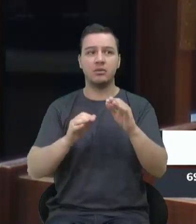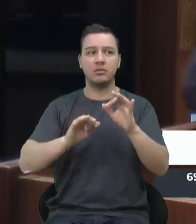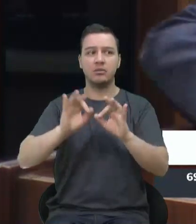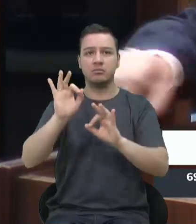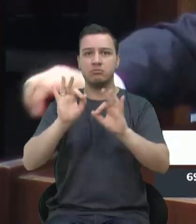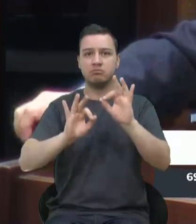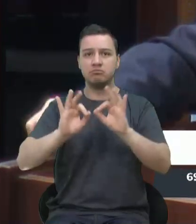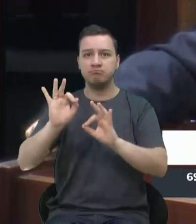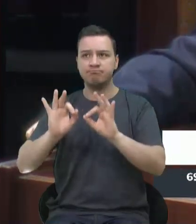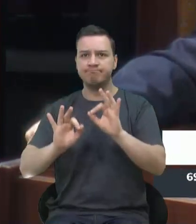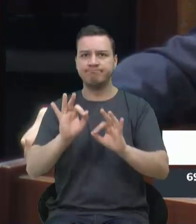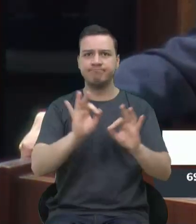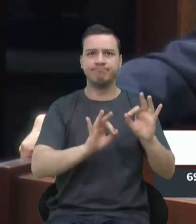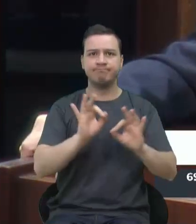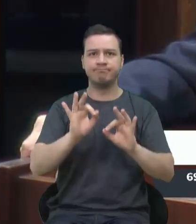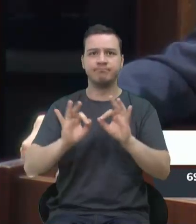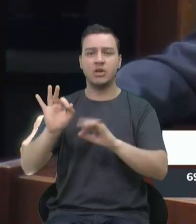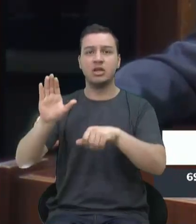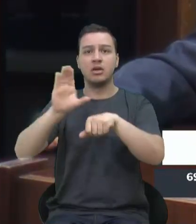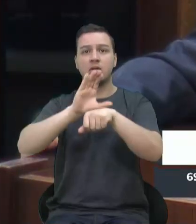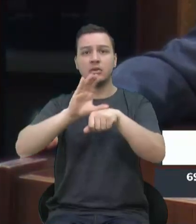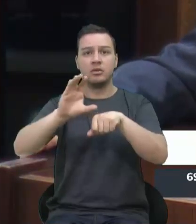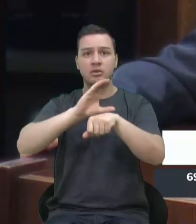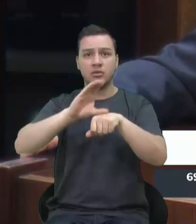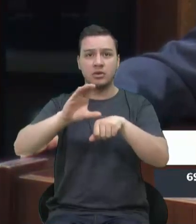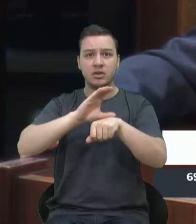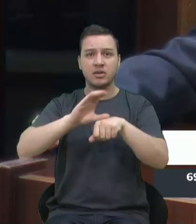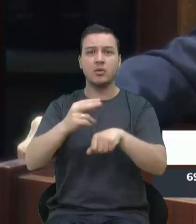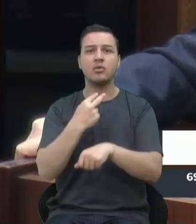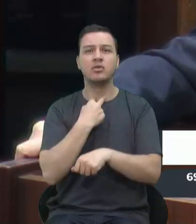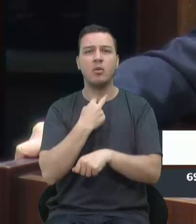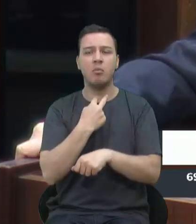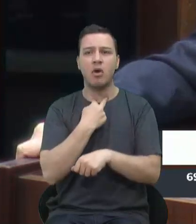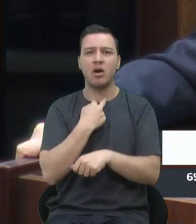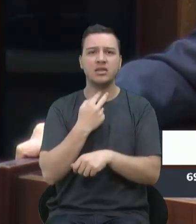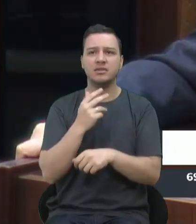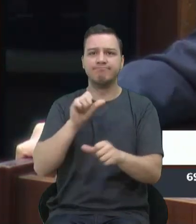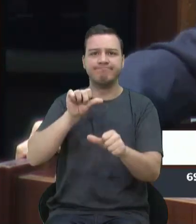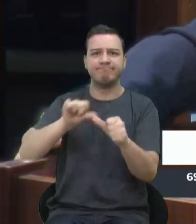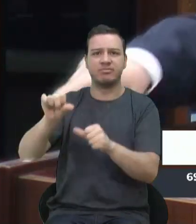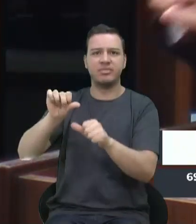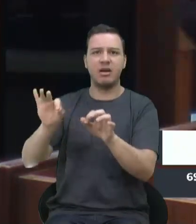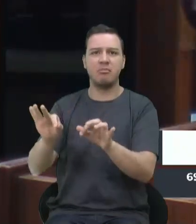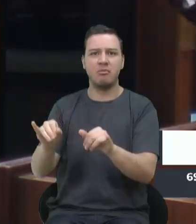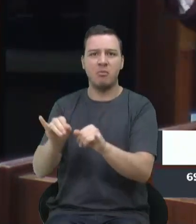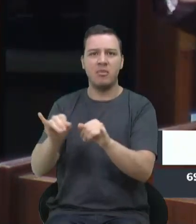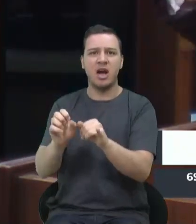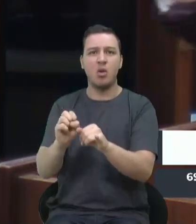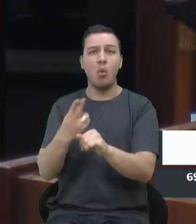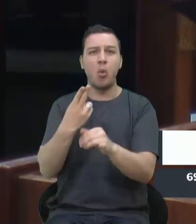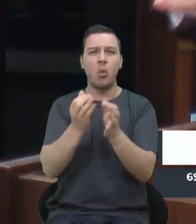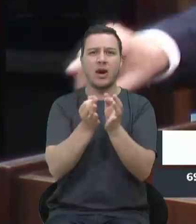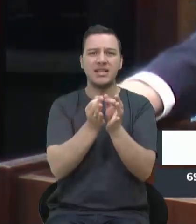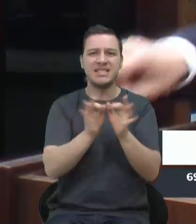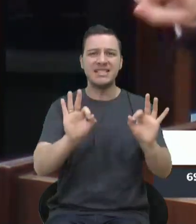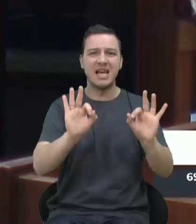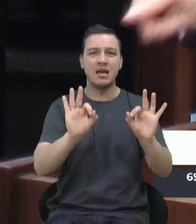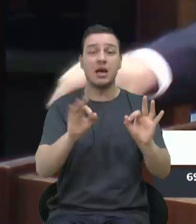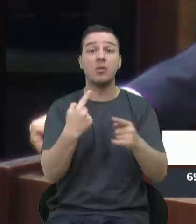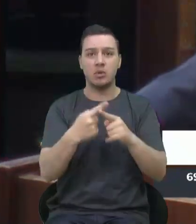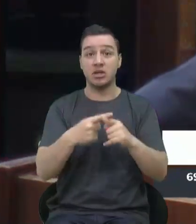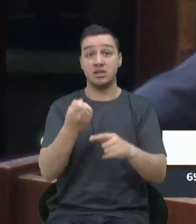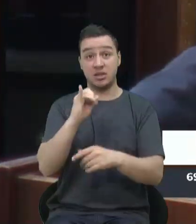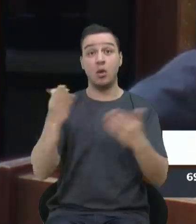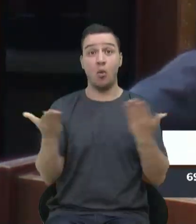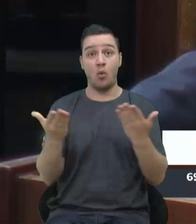previsto na Constituição, ela não deve ser assim banalizada, simplificada, Porque se hoje quem está na berlinda é o